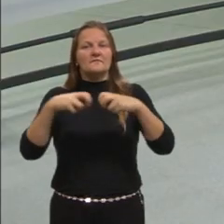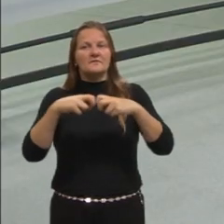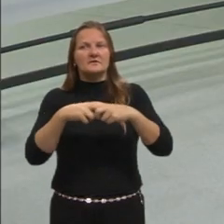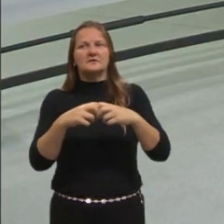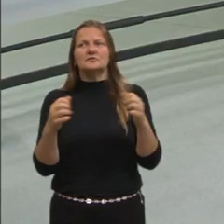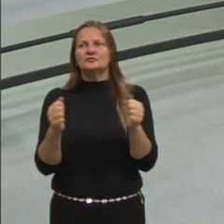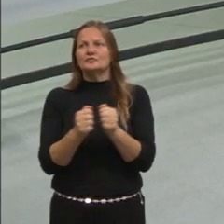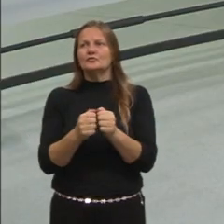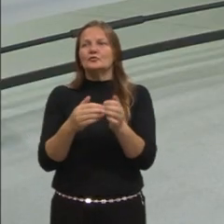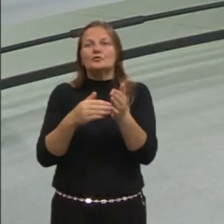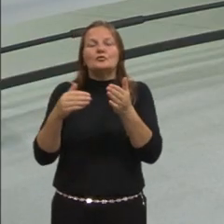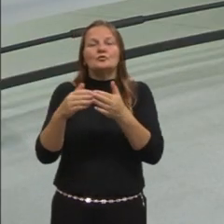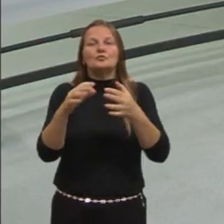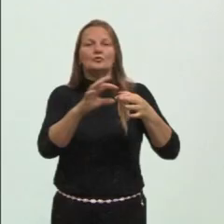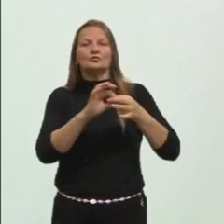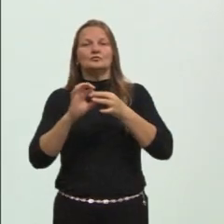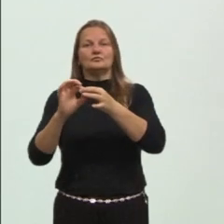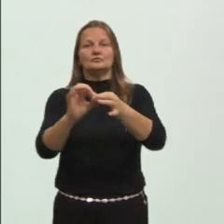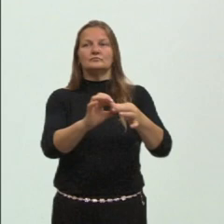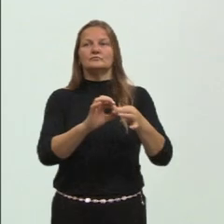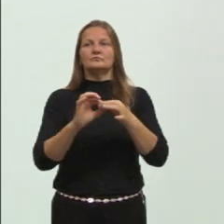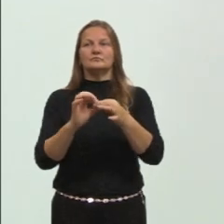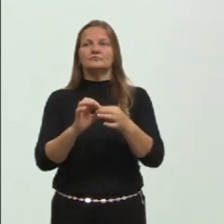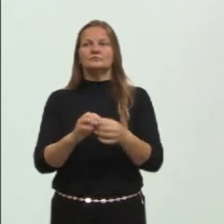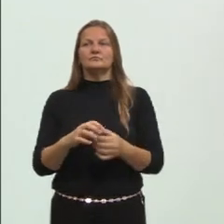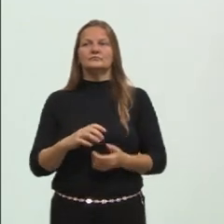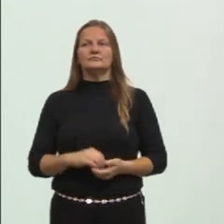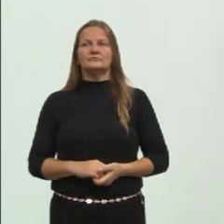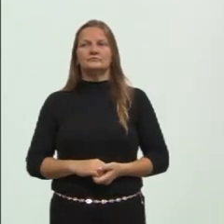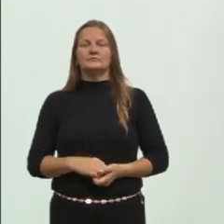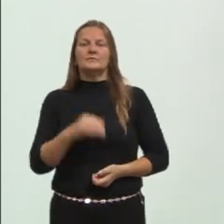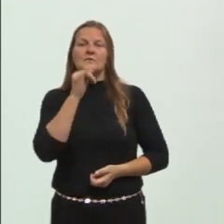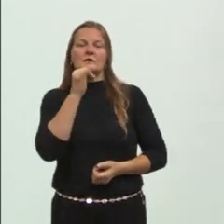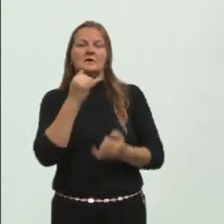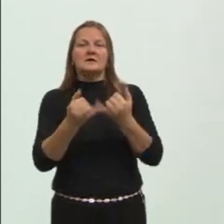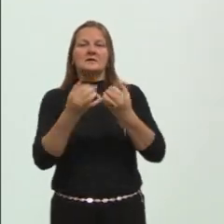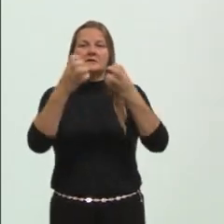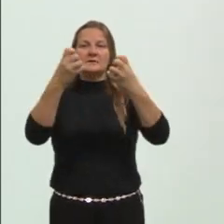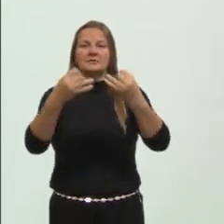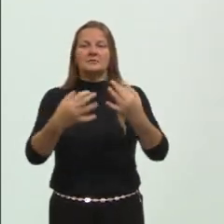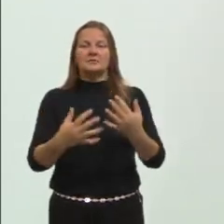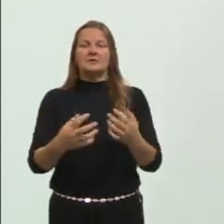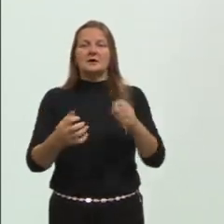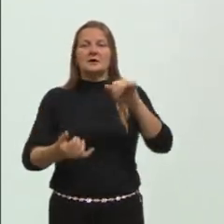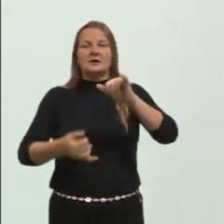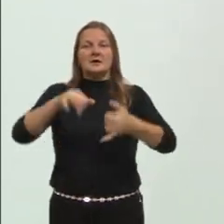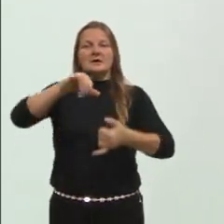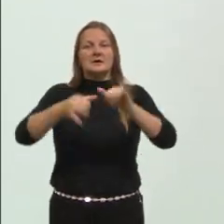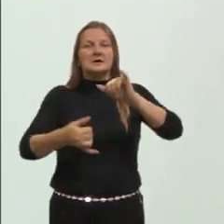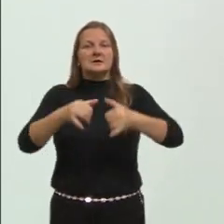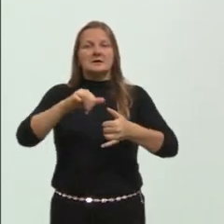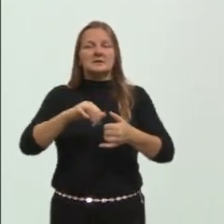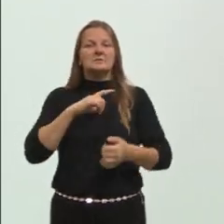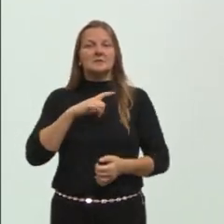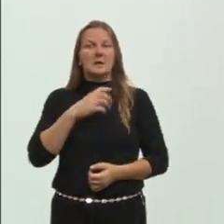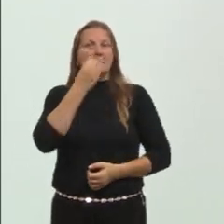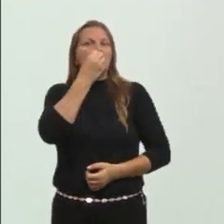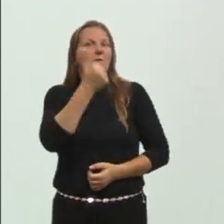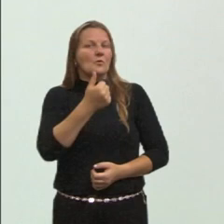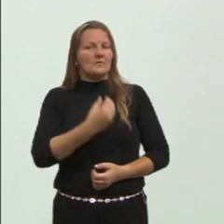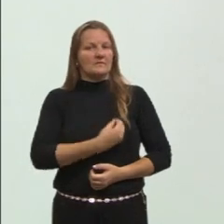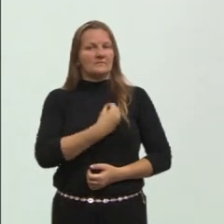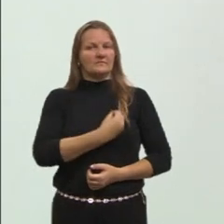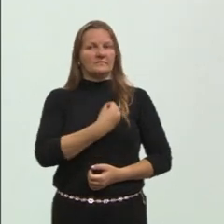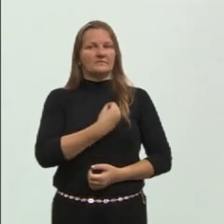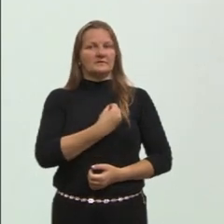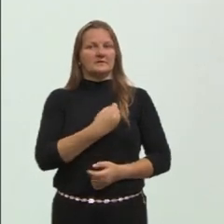porque tá tudo muito interligado né então por exemplo né a química a química é usada para muitas coisas boas pelos seres